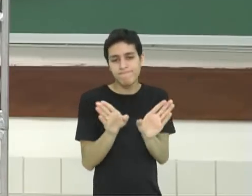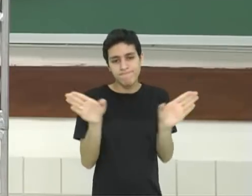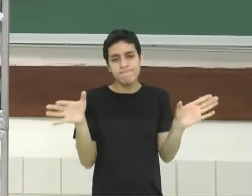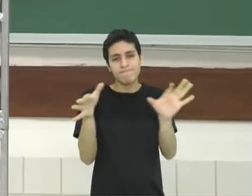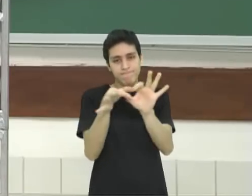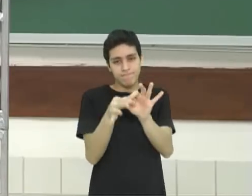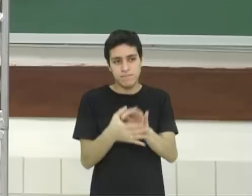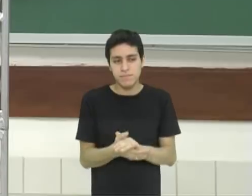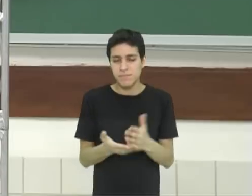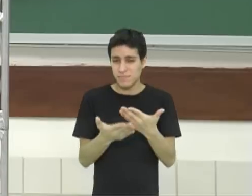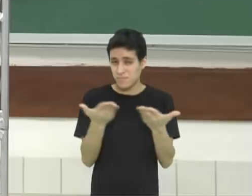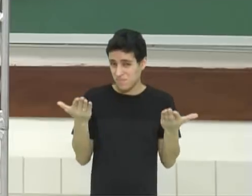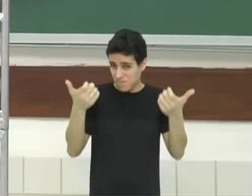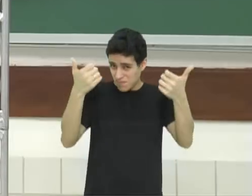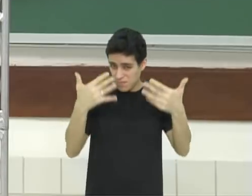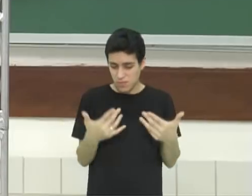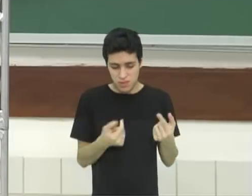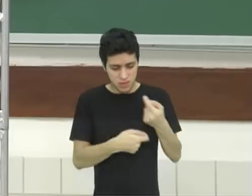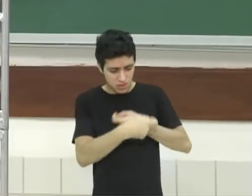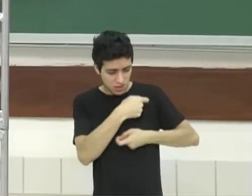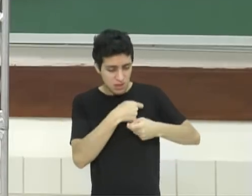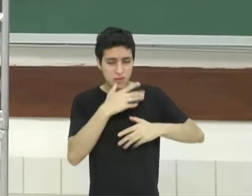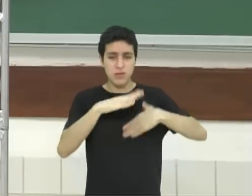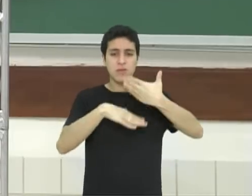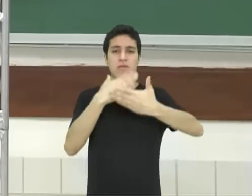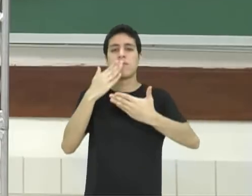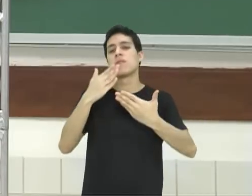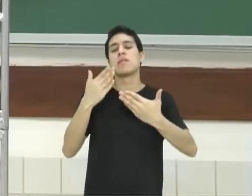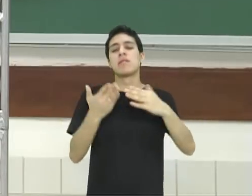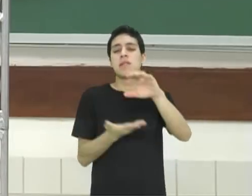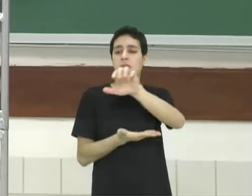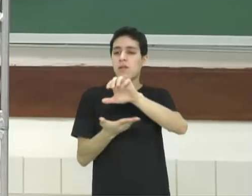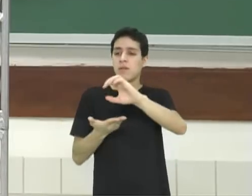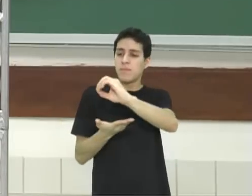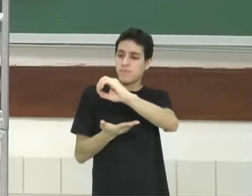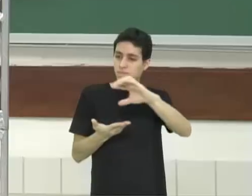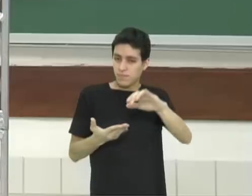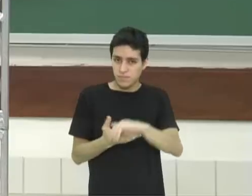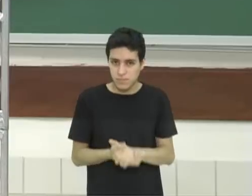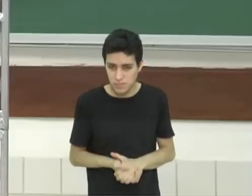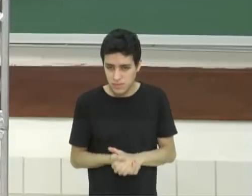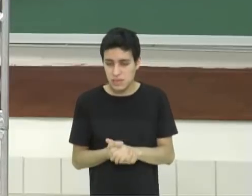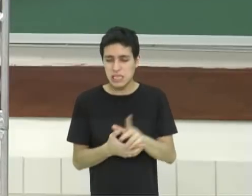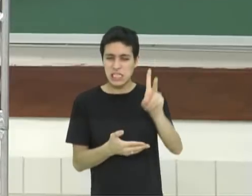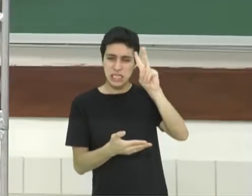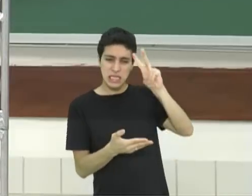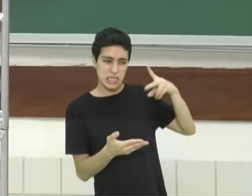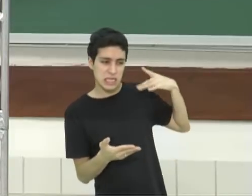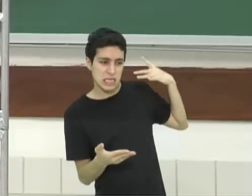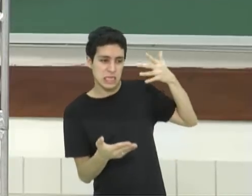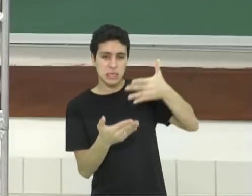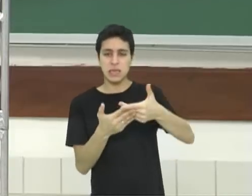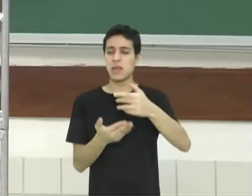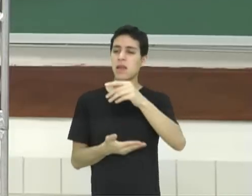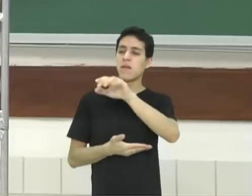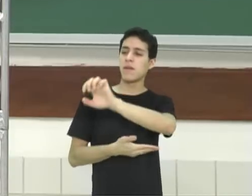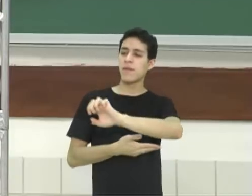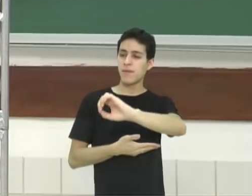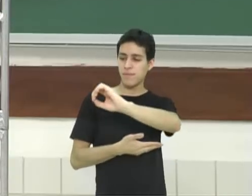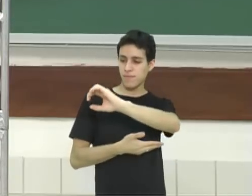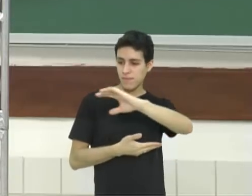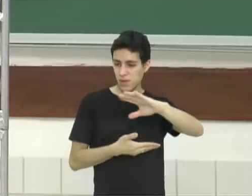Então, nós vimos na aula de hoje a economia e o desenvolvimento da Europa Ocidental. Historicamente, a Europa